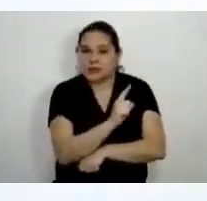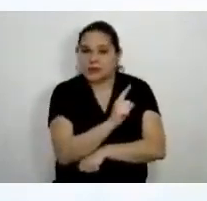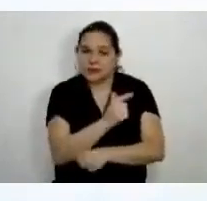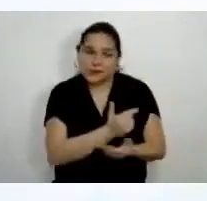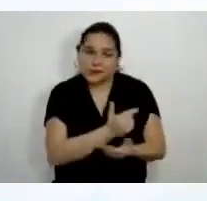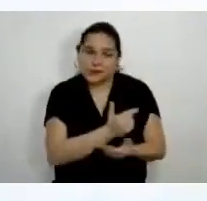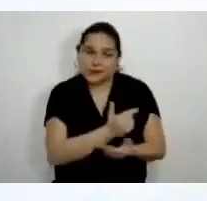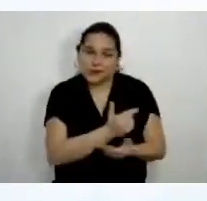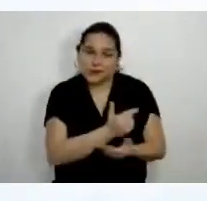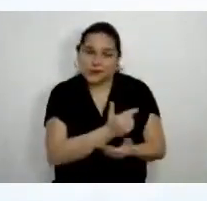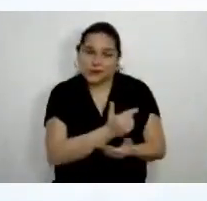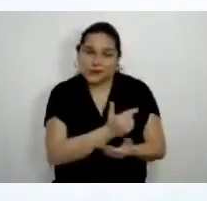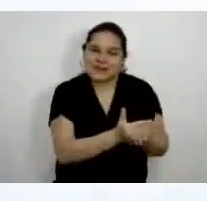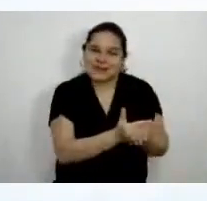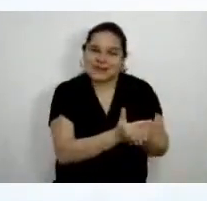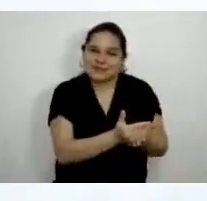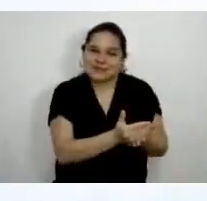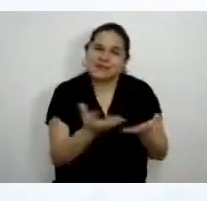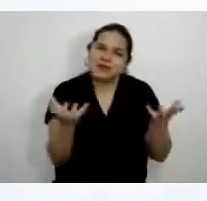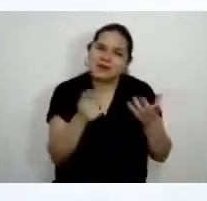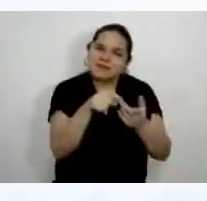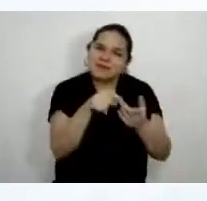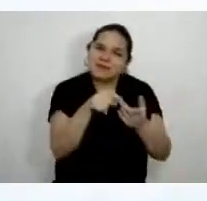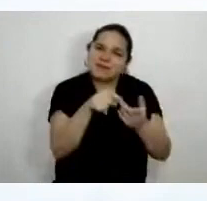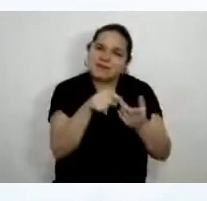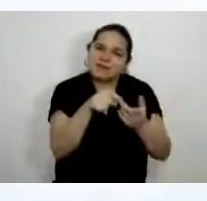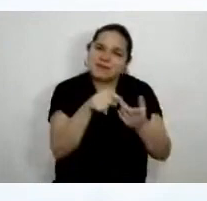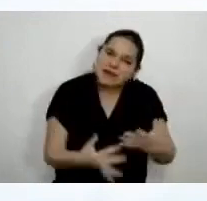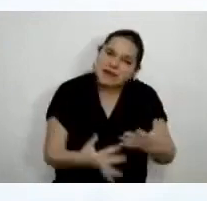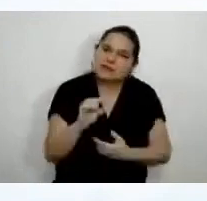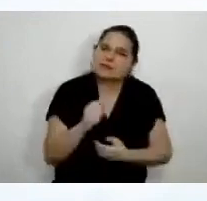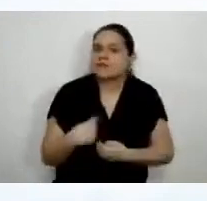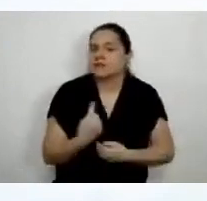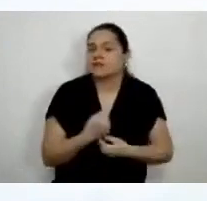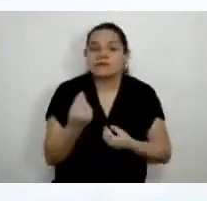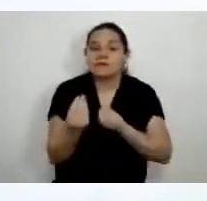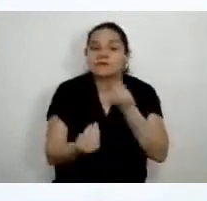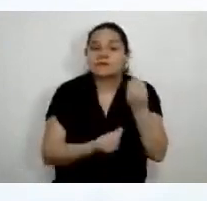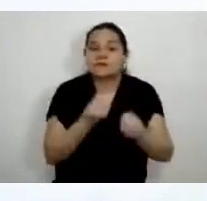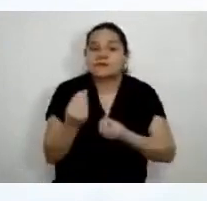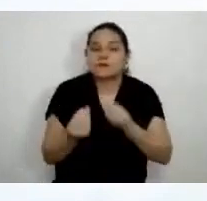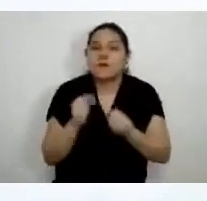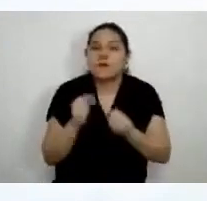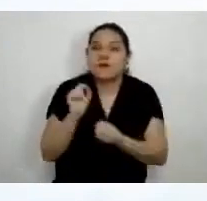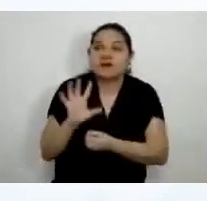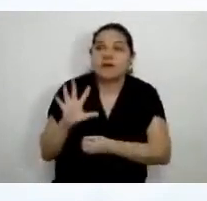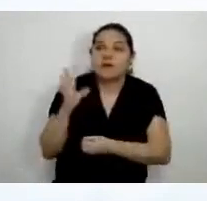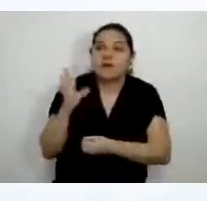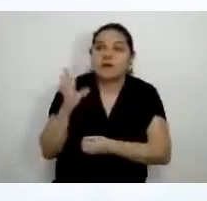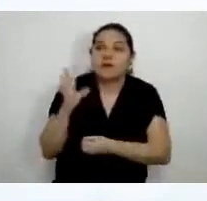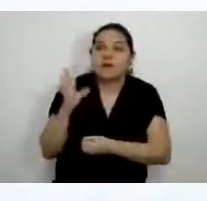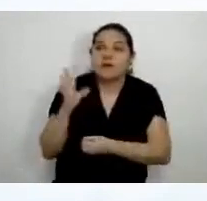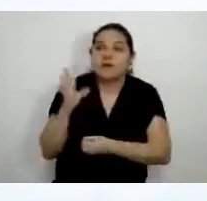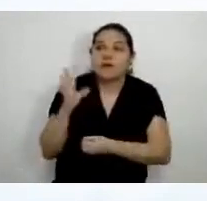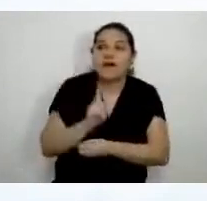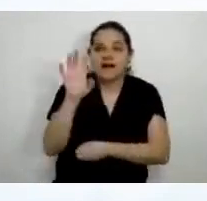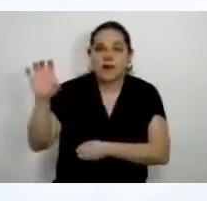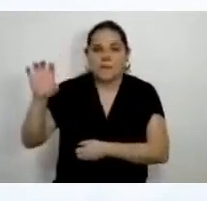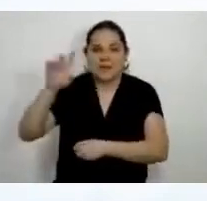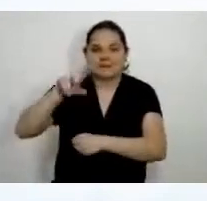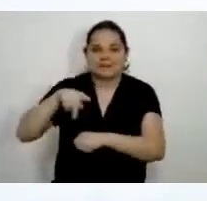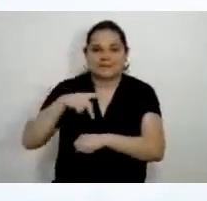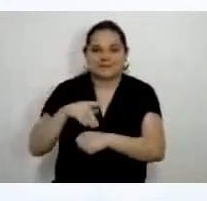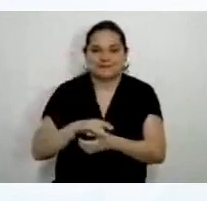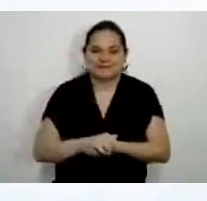palavra para o senhor nos elucidar o que está acontecendo na Europa agora. Muito bem. A